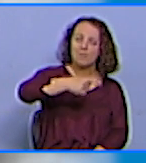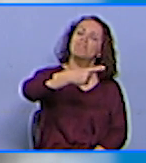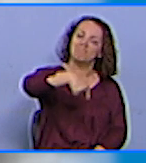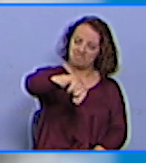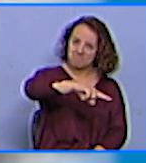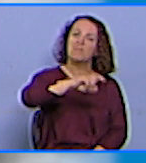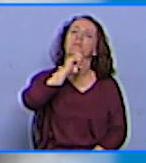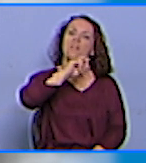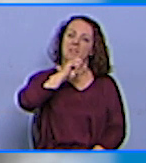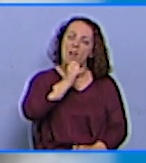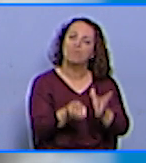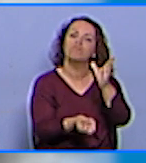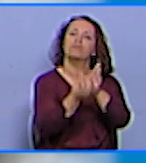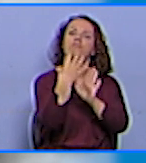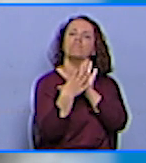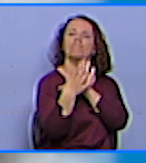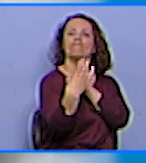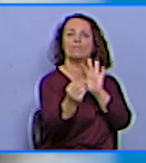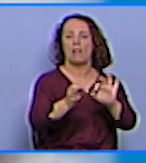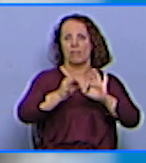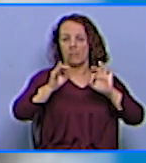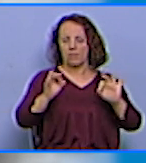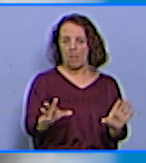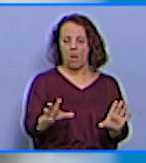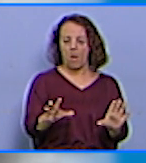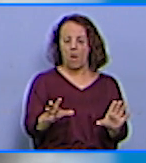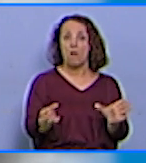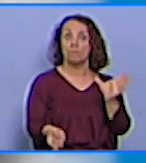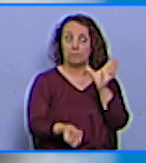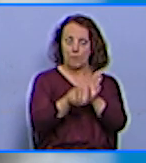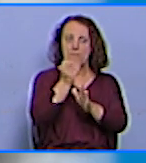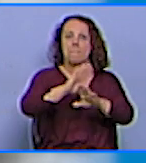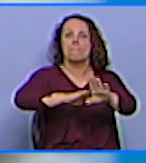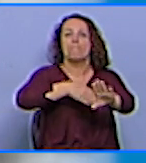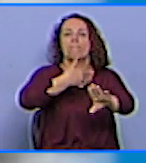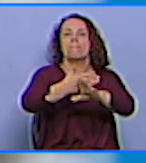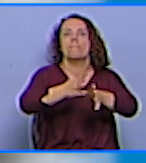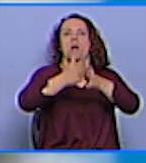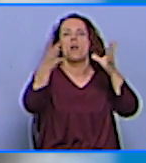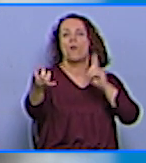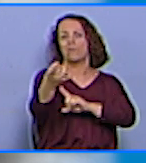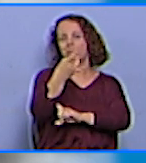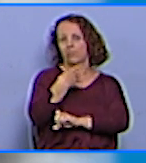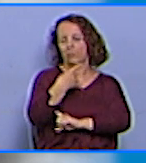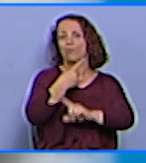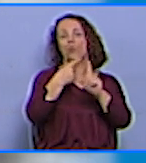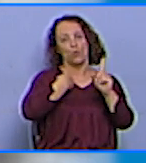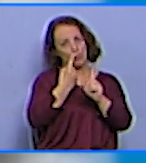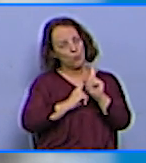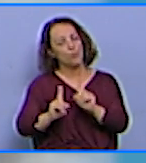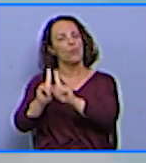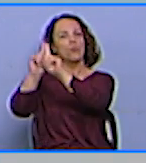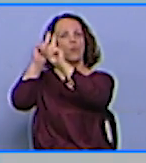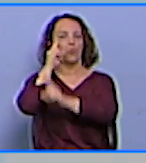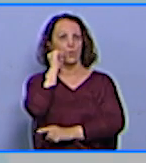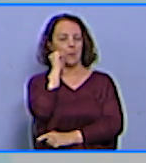também as obras que eu faço, e fará obras ainda maiores, porque eu vou para o Pai.